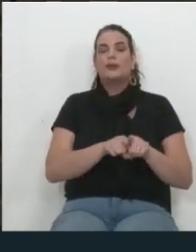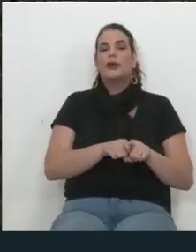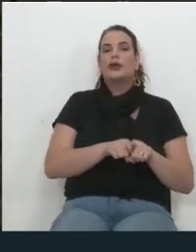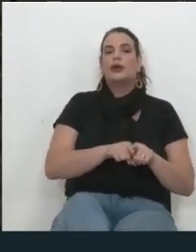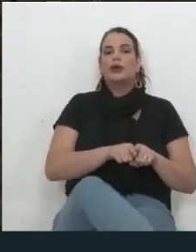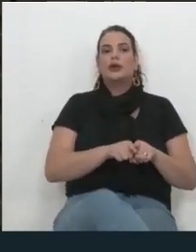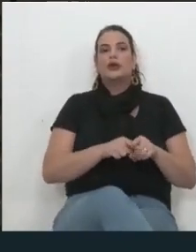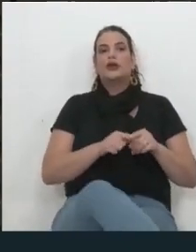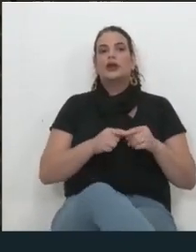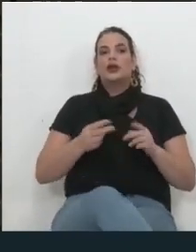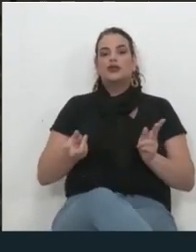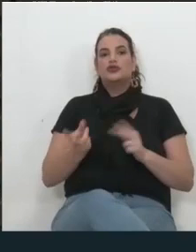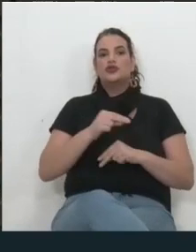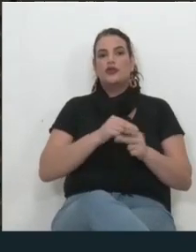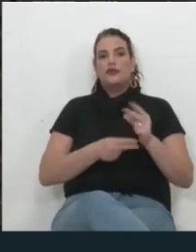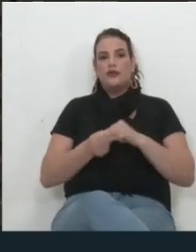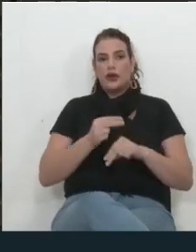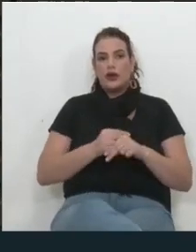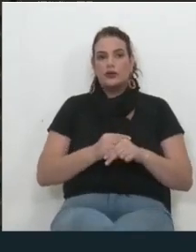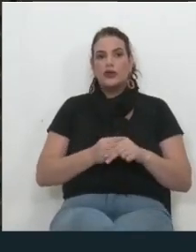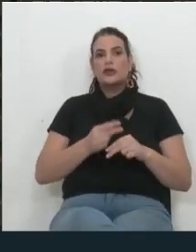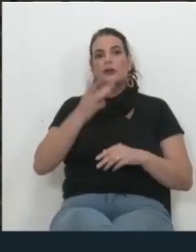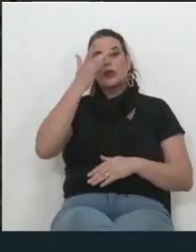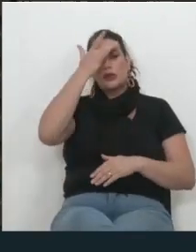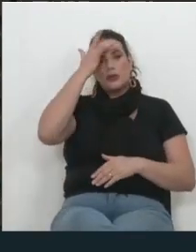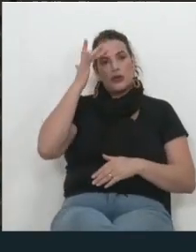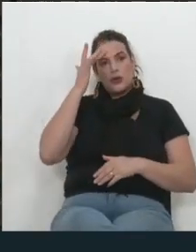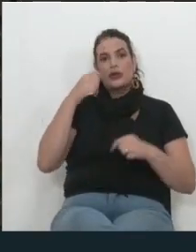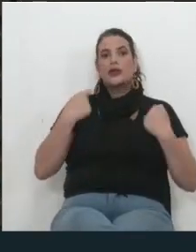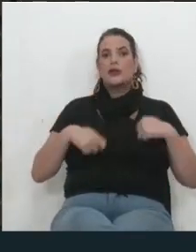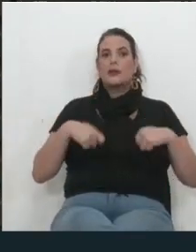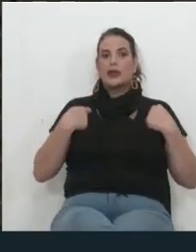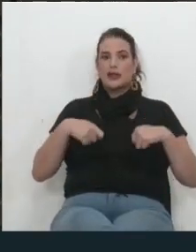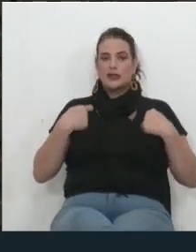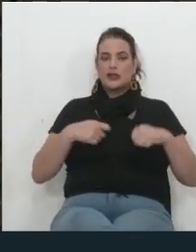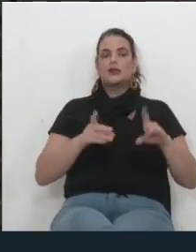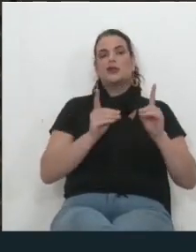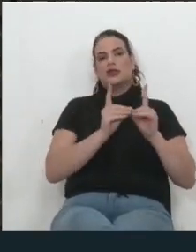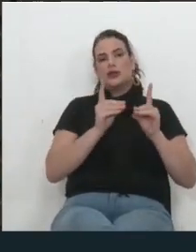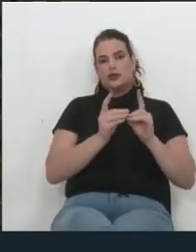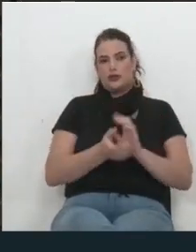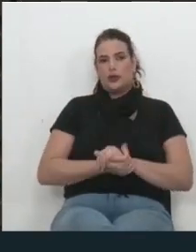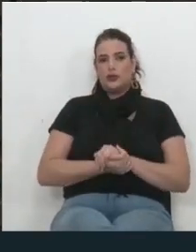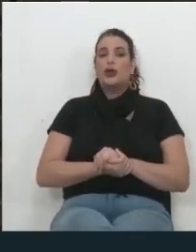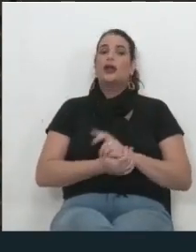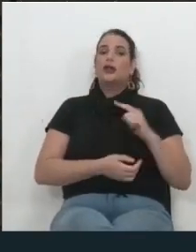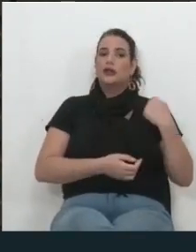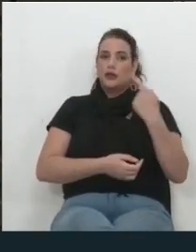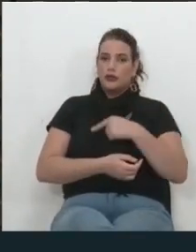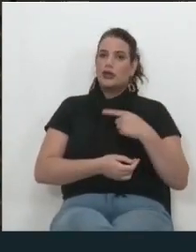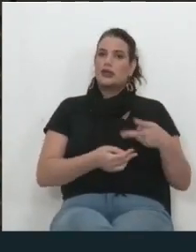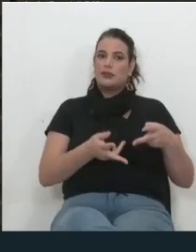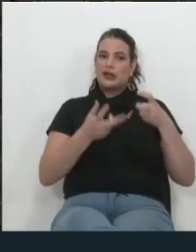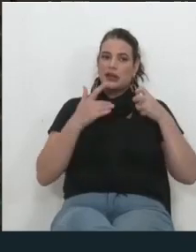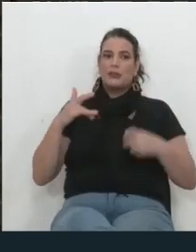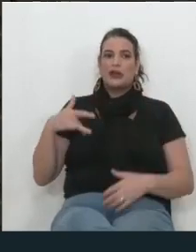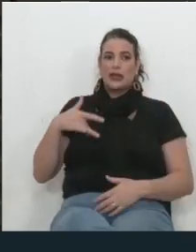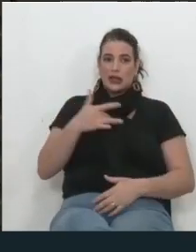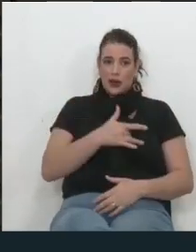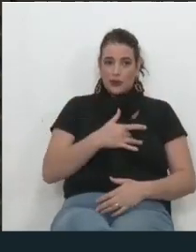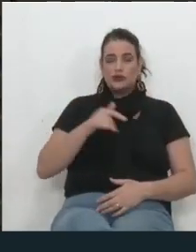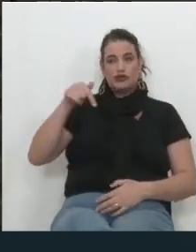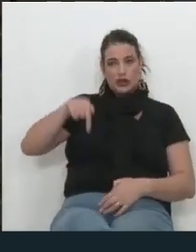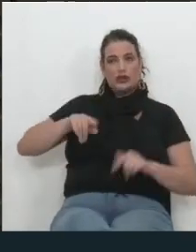fraldas para aquelas pessoas que de fato precisam desse atendimento. Então a gente verifica que a saúde da cidade de